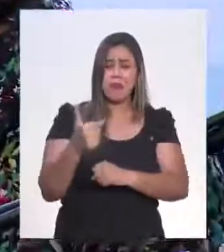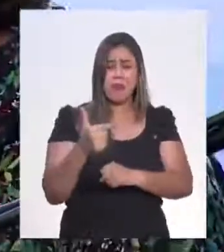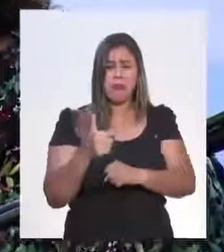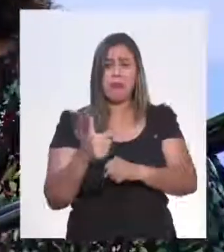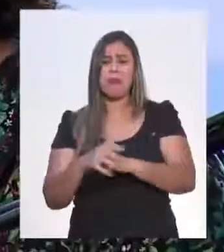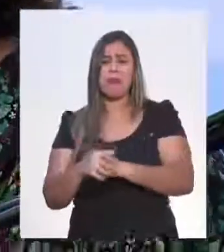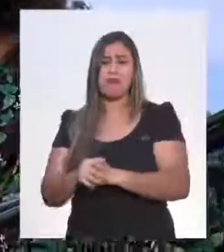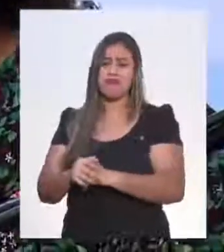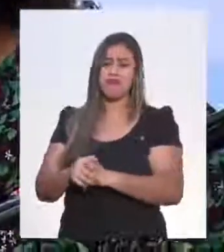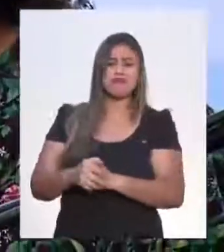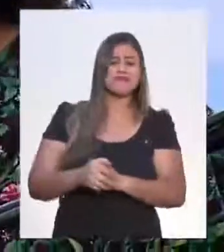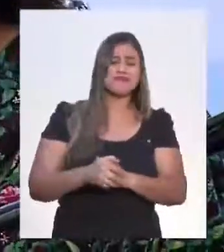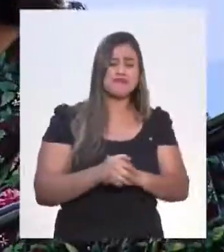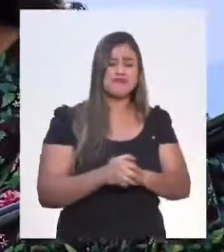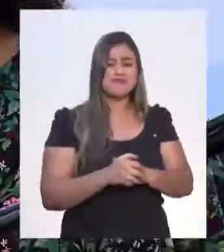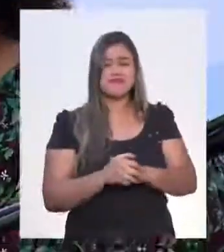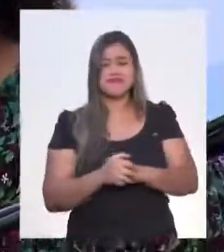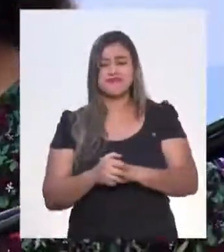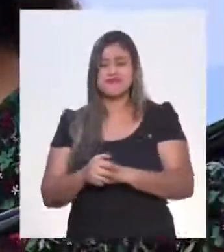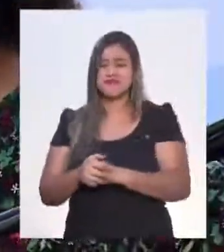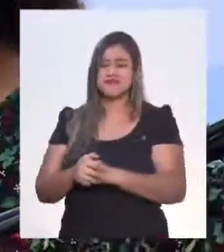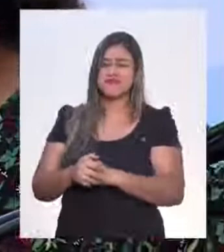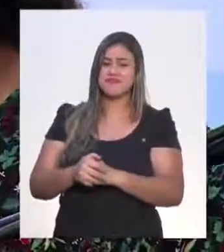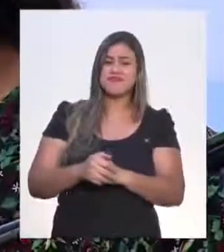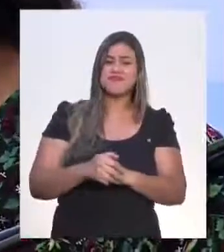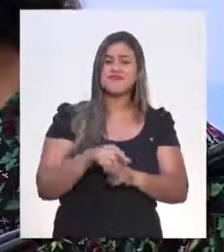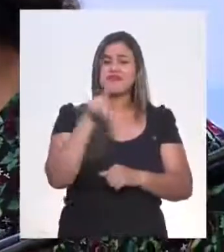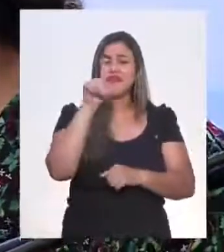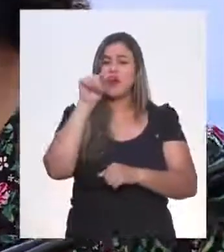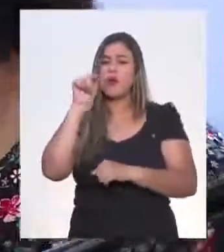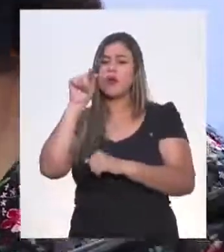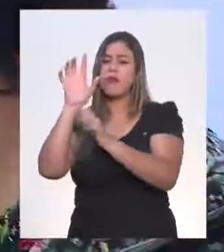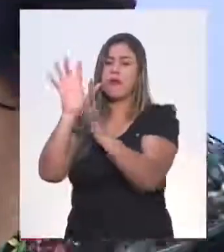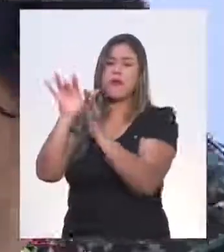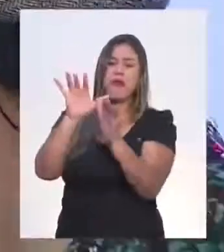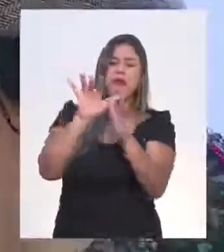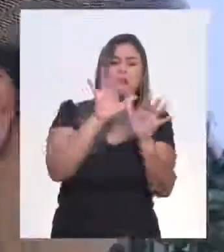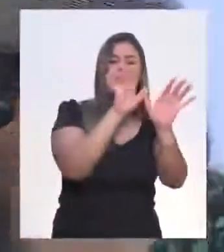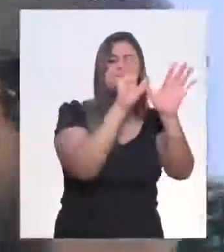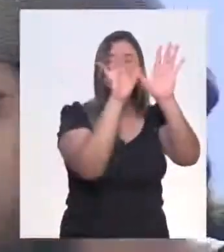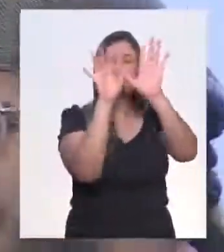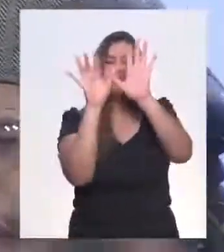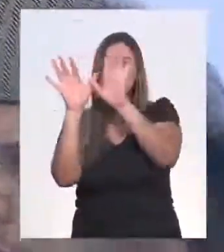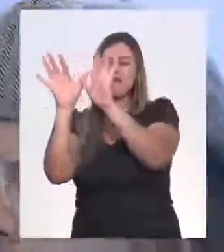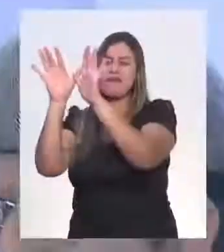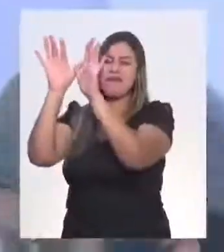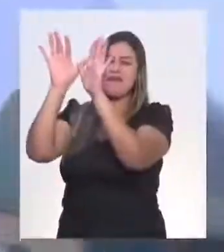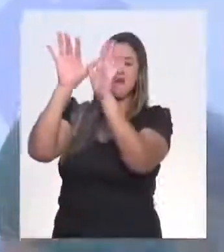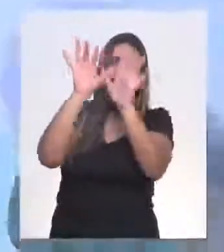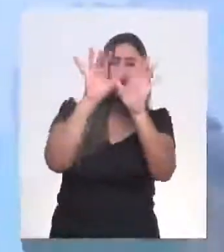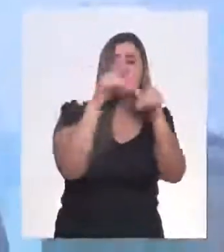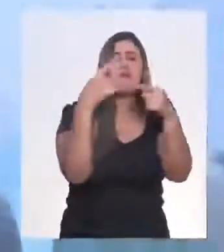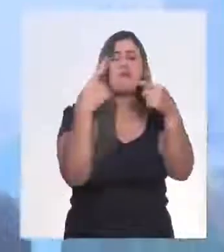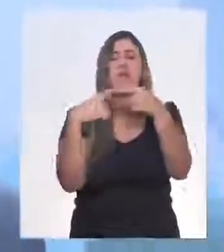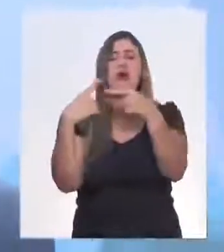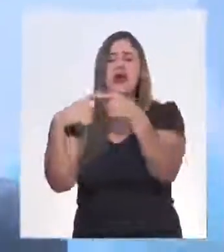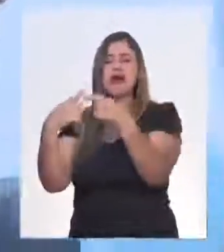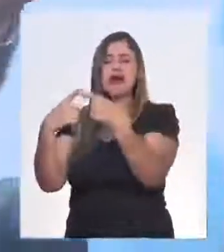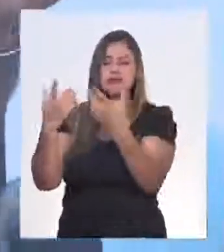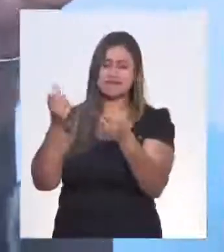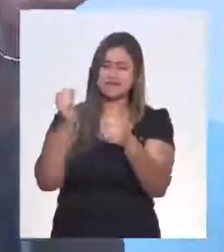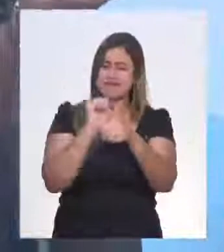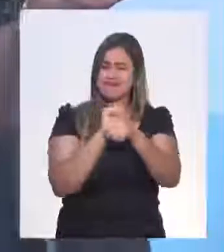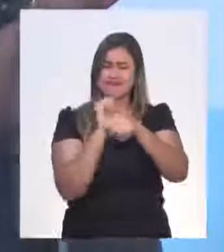e os pássaros amarelos cantando por causa da covide